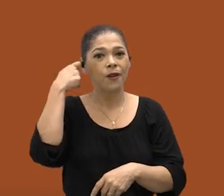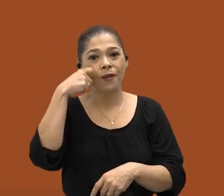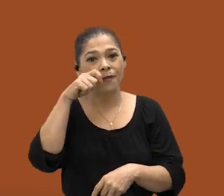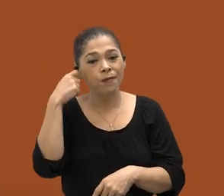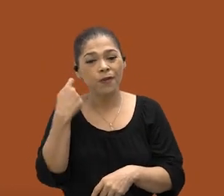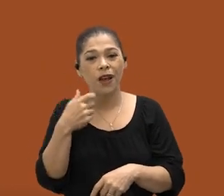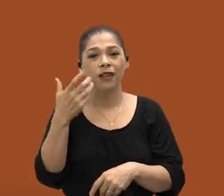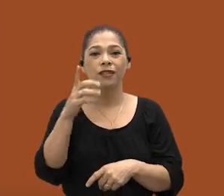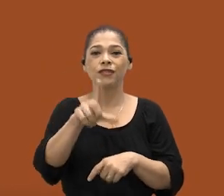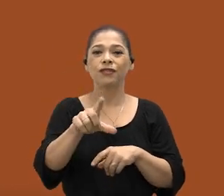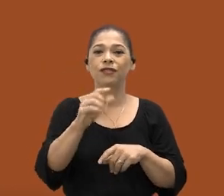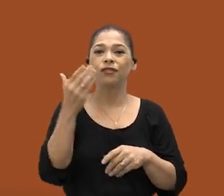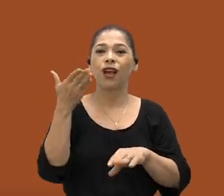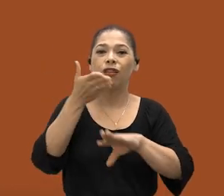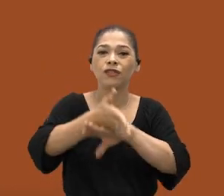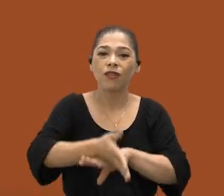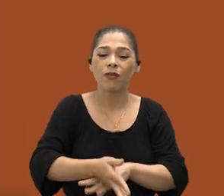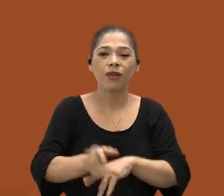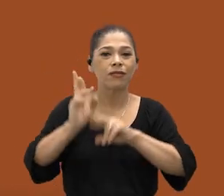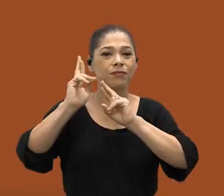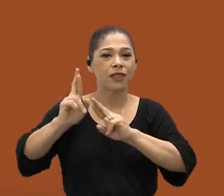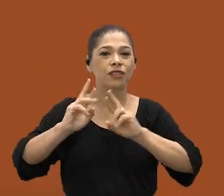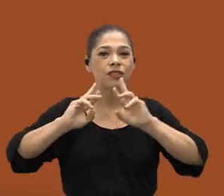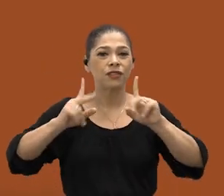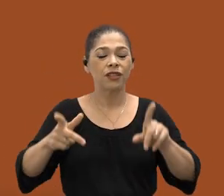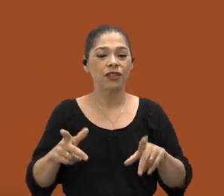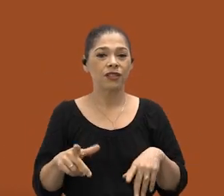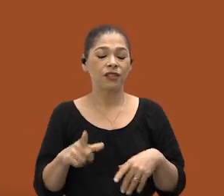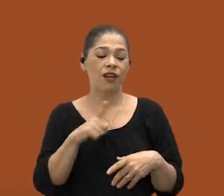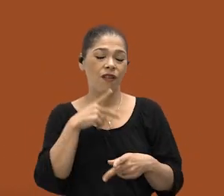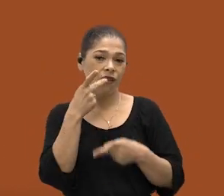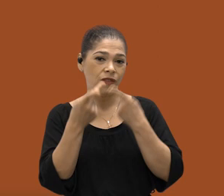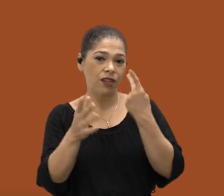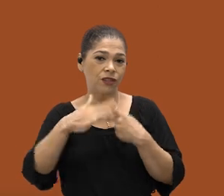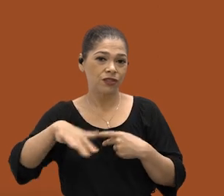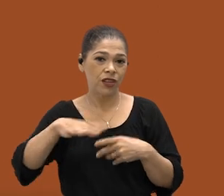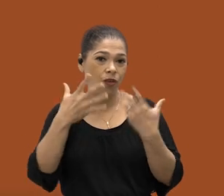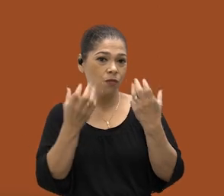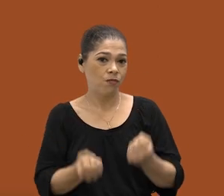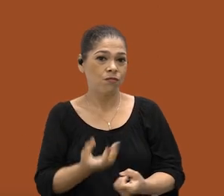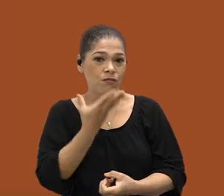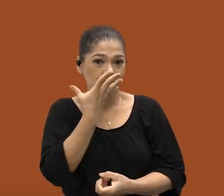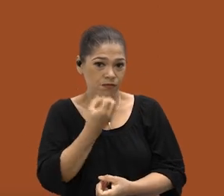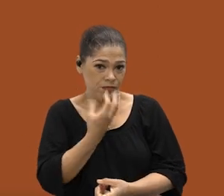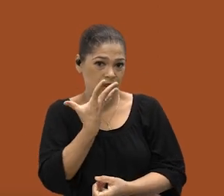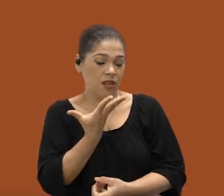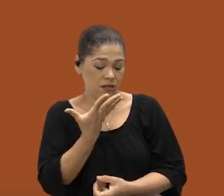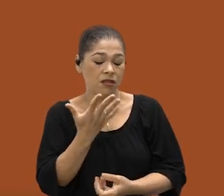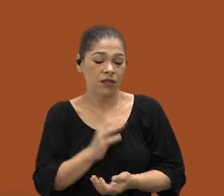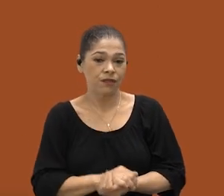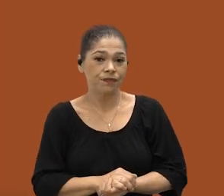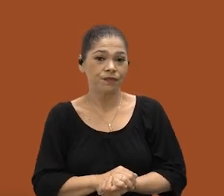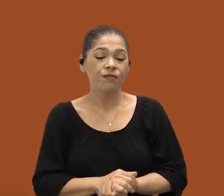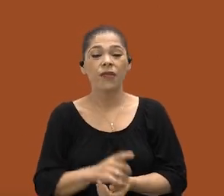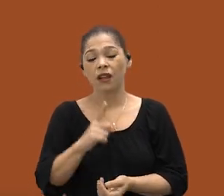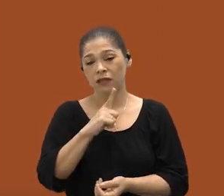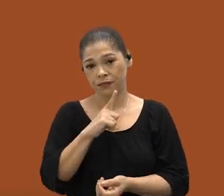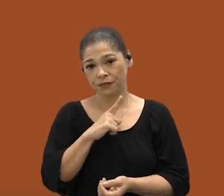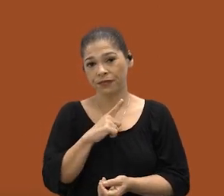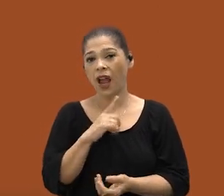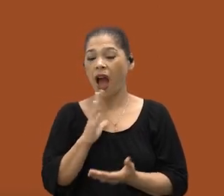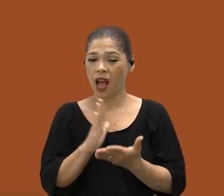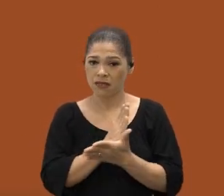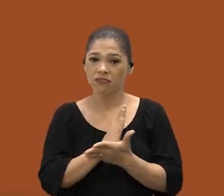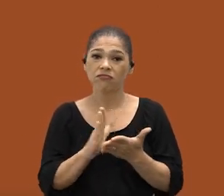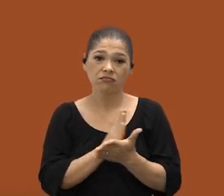os alunos já vão para lá com uma determinada expectativa então eu diria que em geral é bem causa